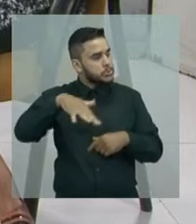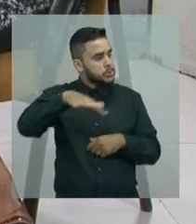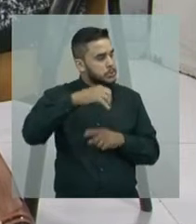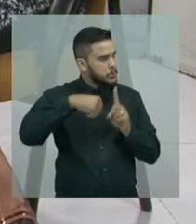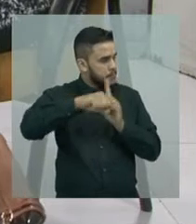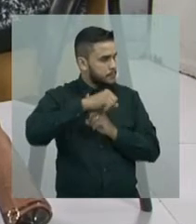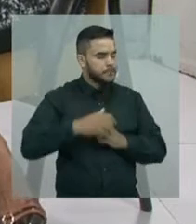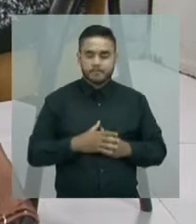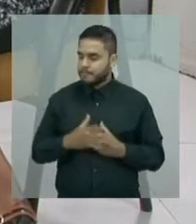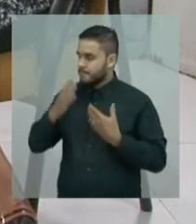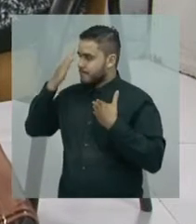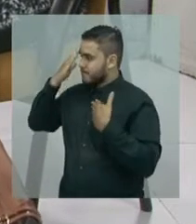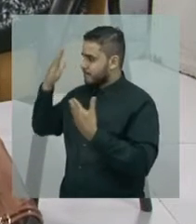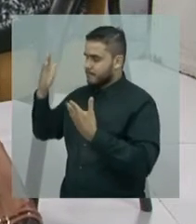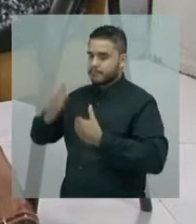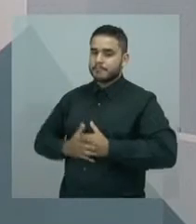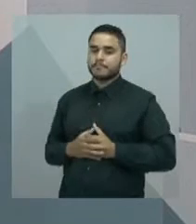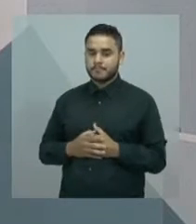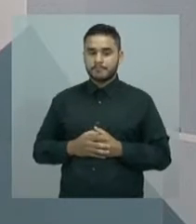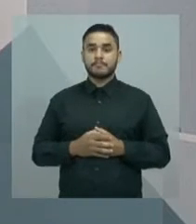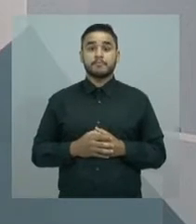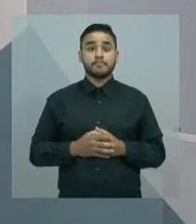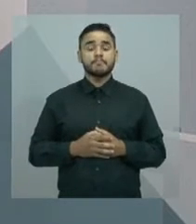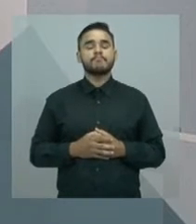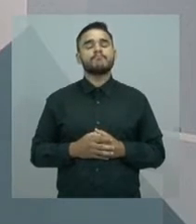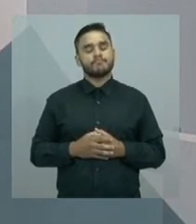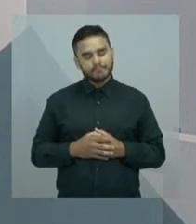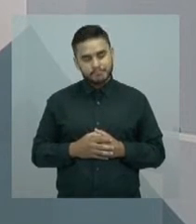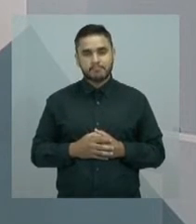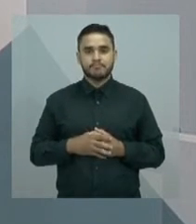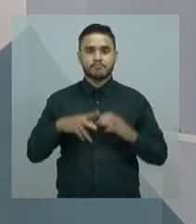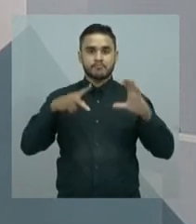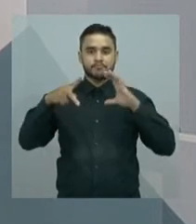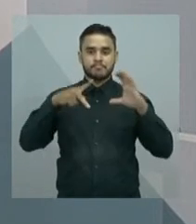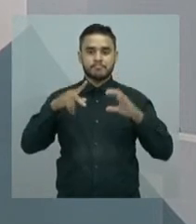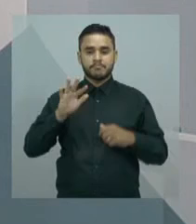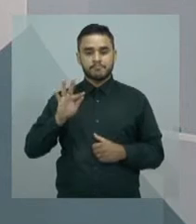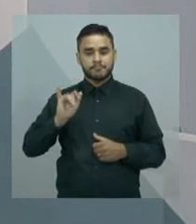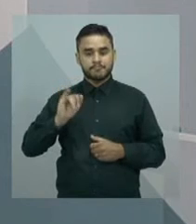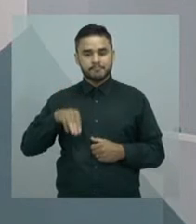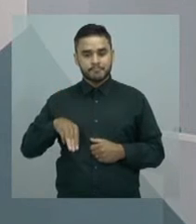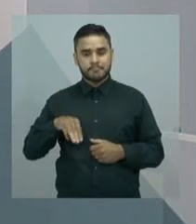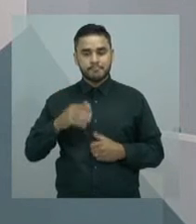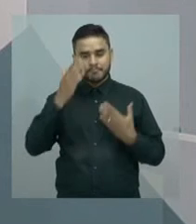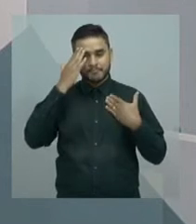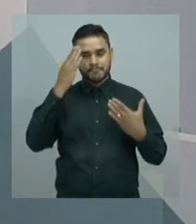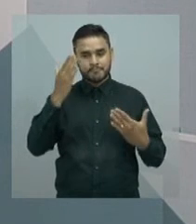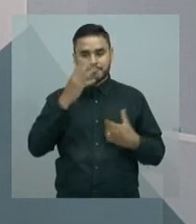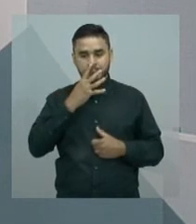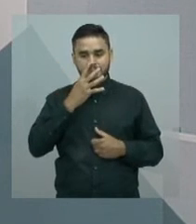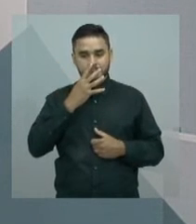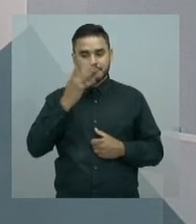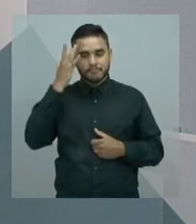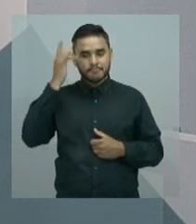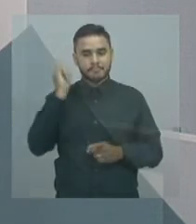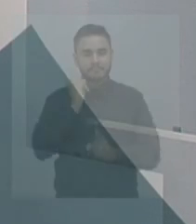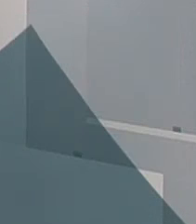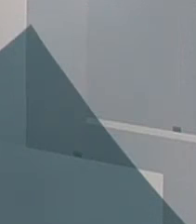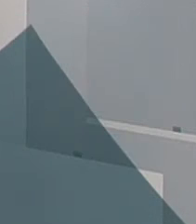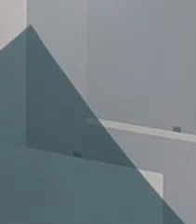obrigado. Obrigada também, muito obrigada. Plenário da Cidade termina aqui. Obrigado pela sua companhia e até amanhã.